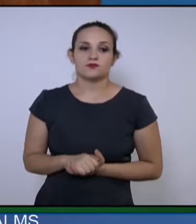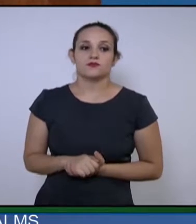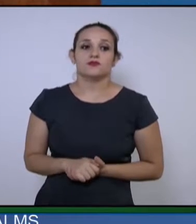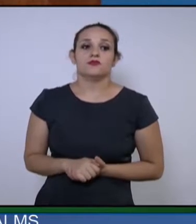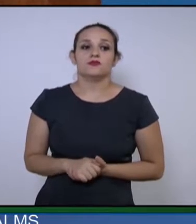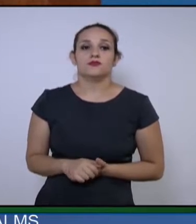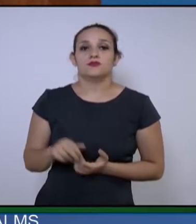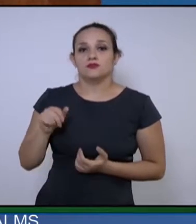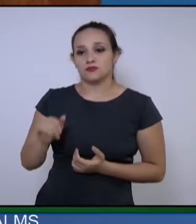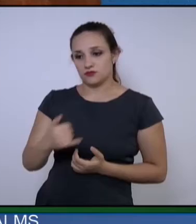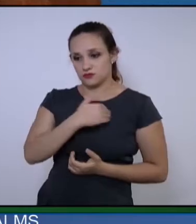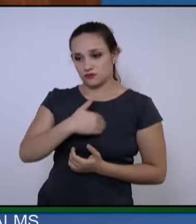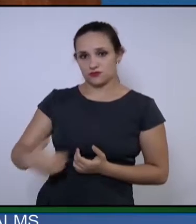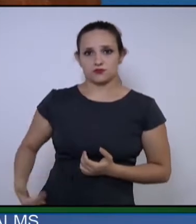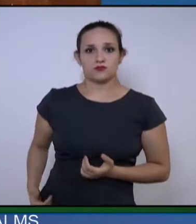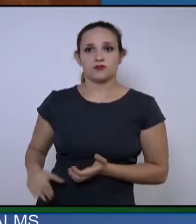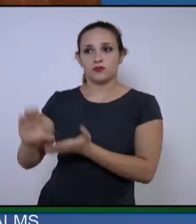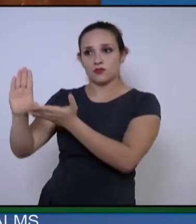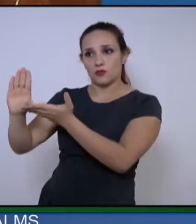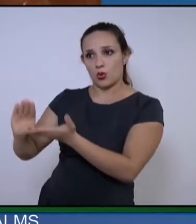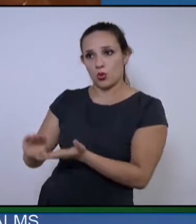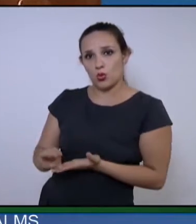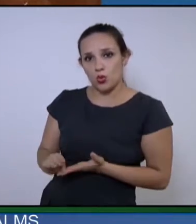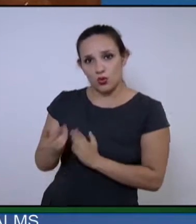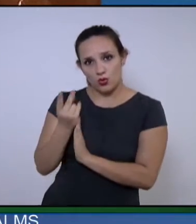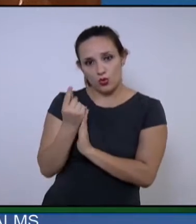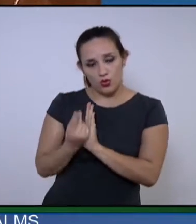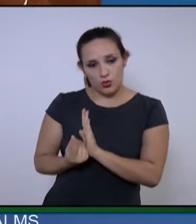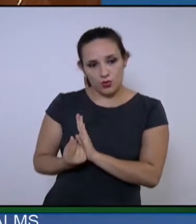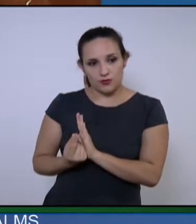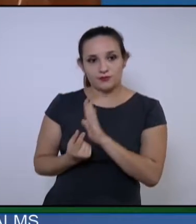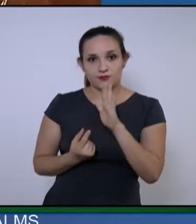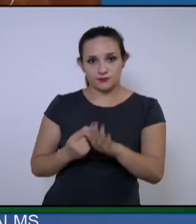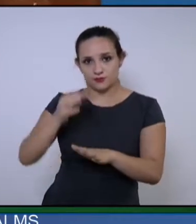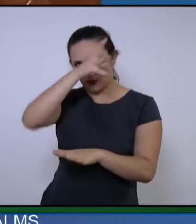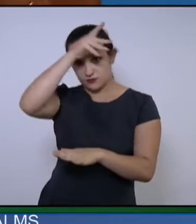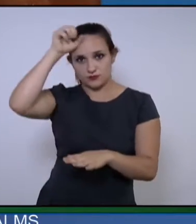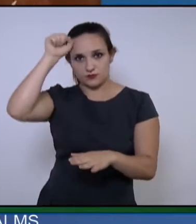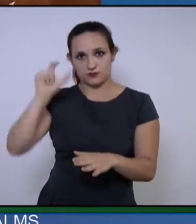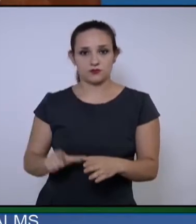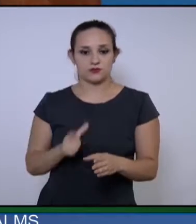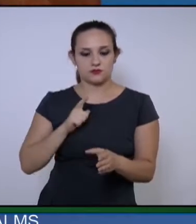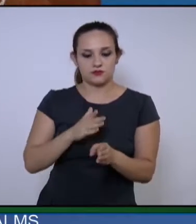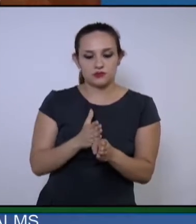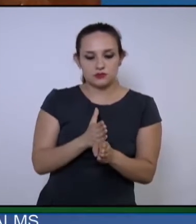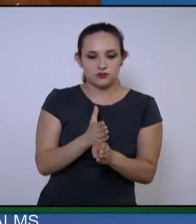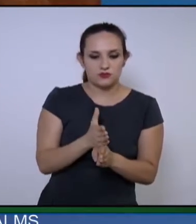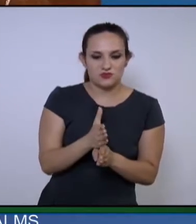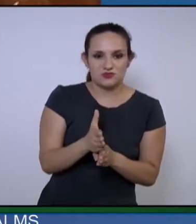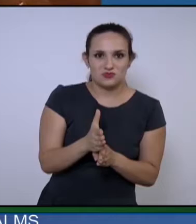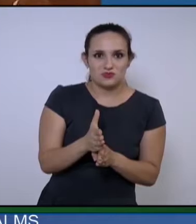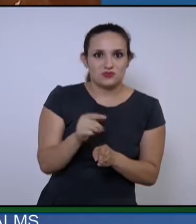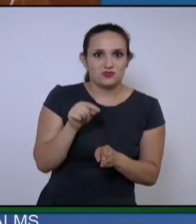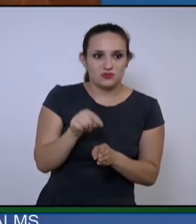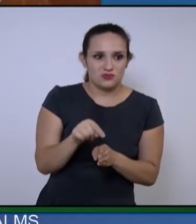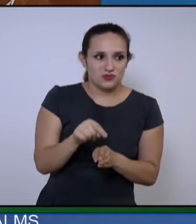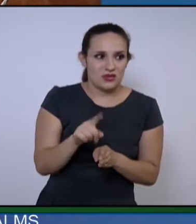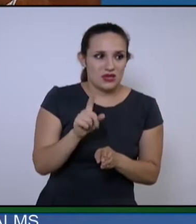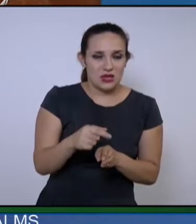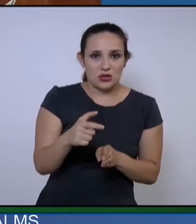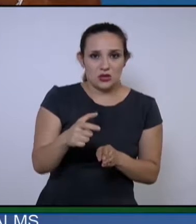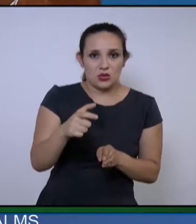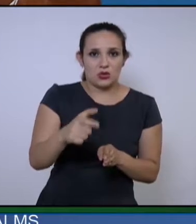governo corta a verba do Cisfron, o trecho da fronteira em Mato Grosso do Sul, justamente onde, em